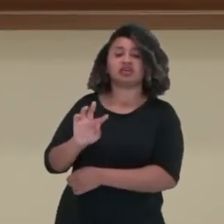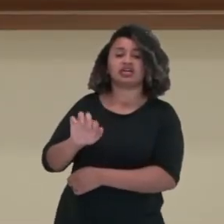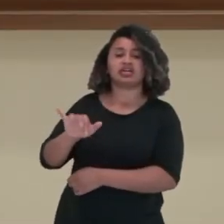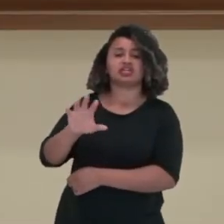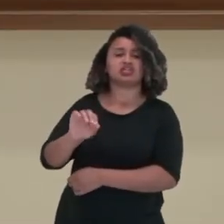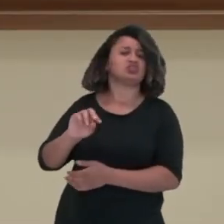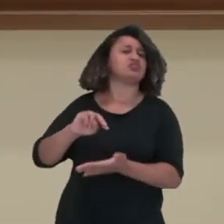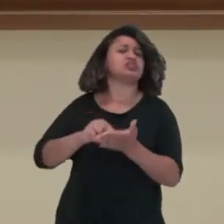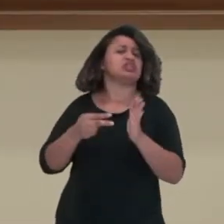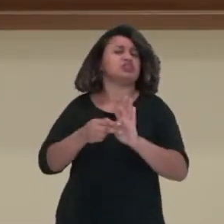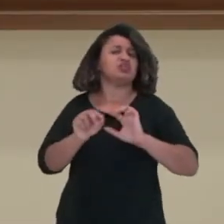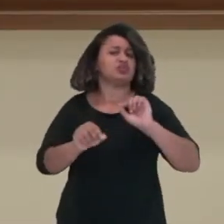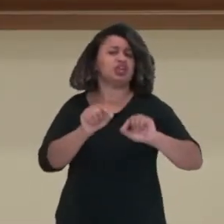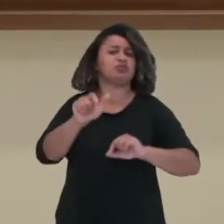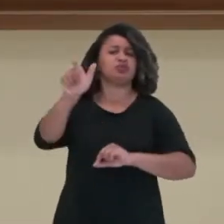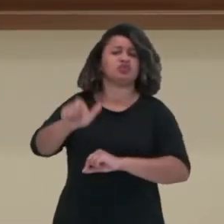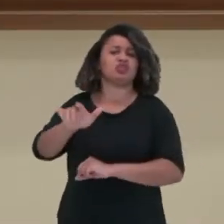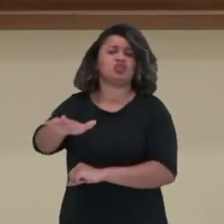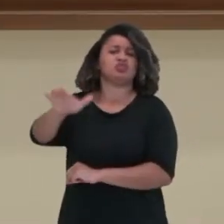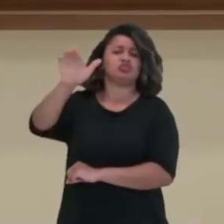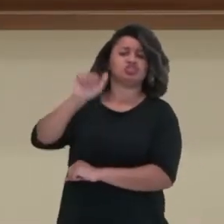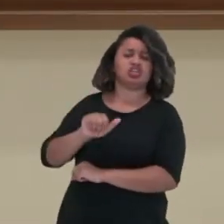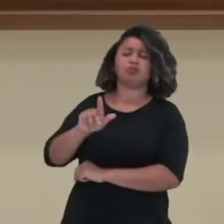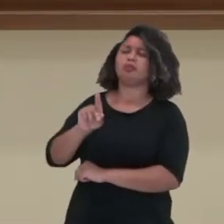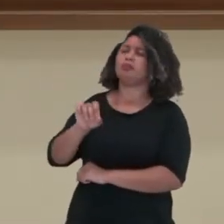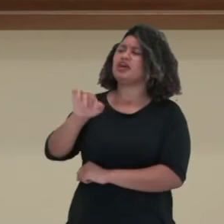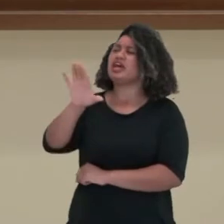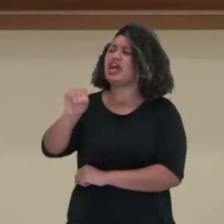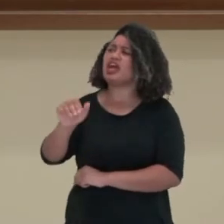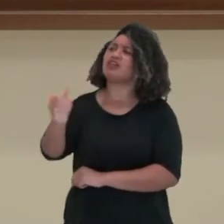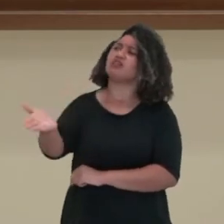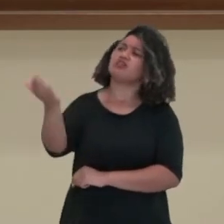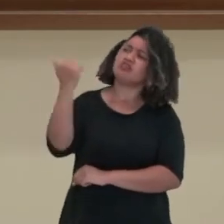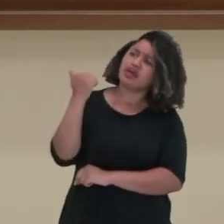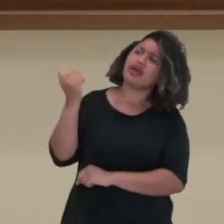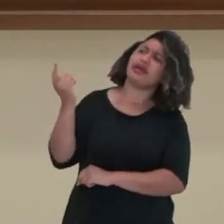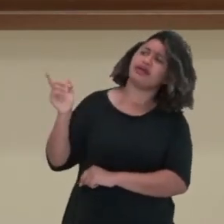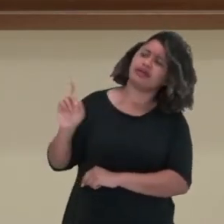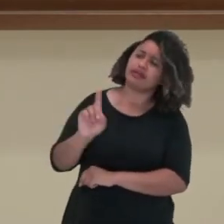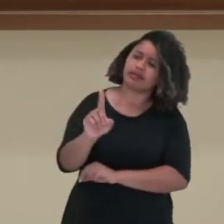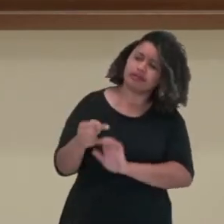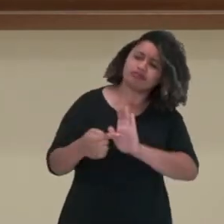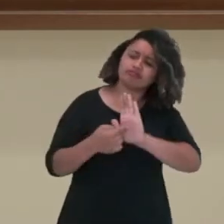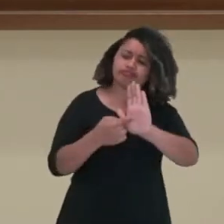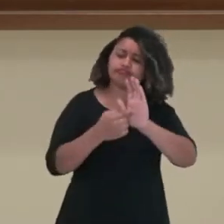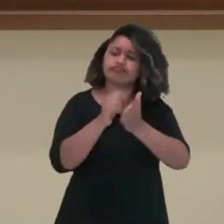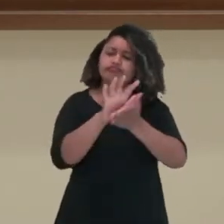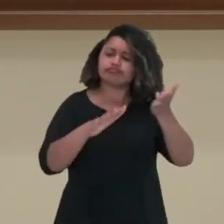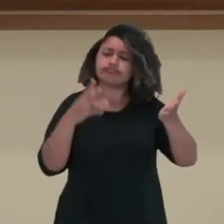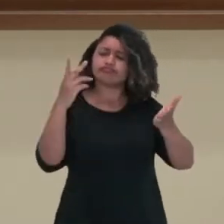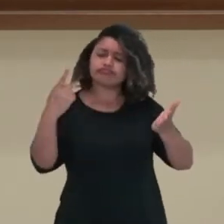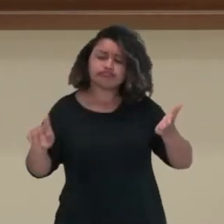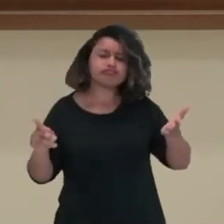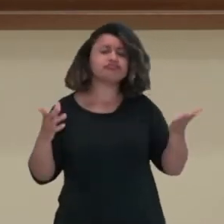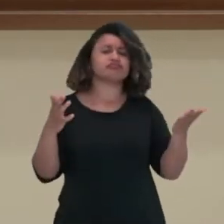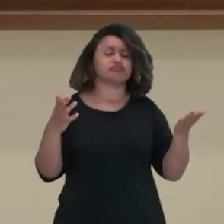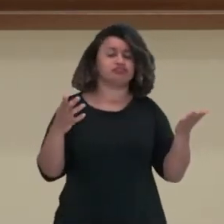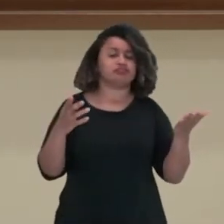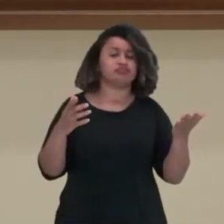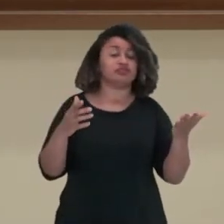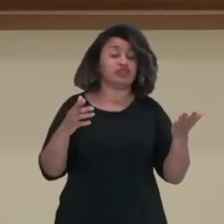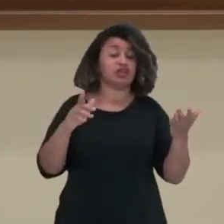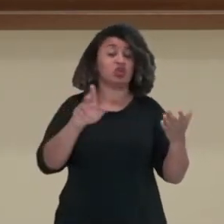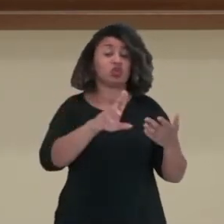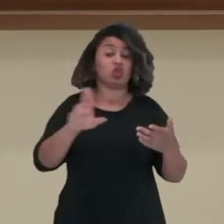quando eu chamo alguém, Eu chamo lá, Pedro, vem até aqui à frente apresentar o seu trabalho, Então, quando eu